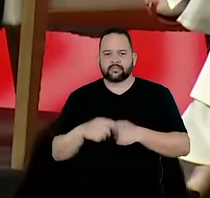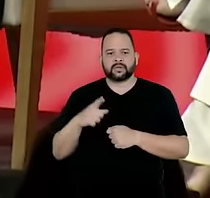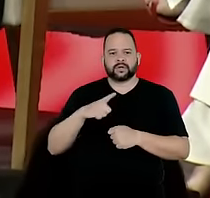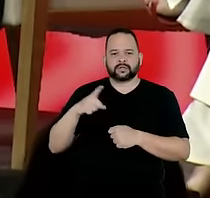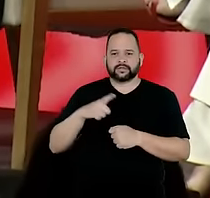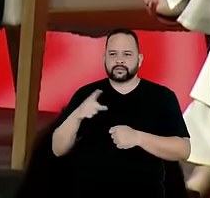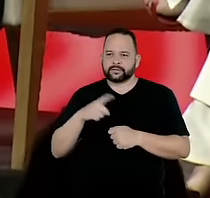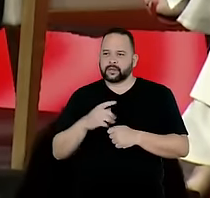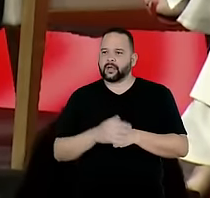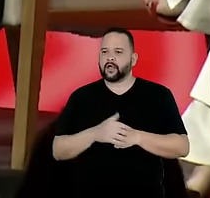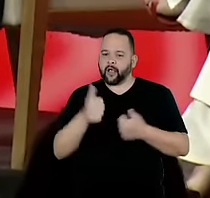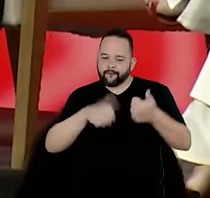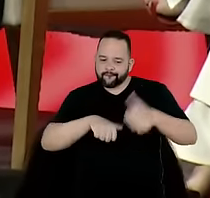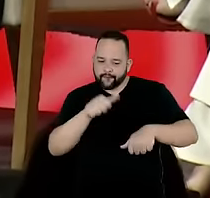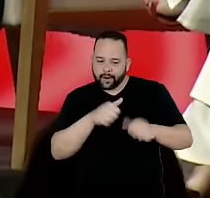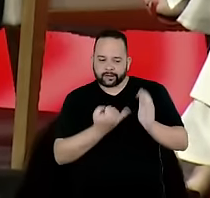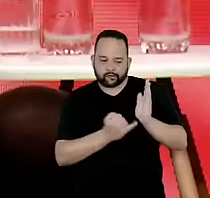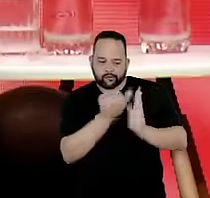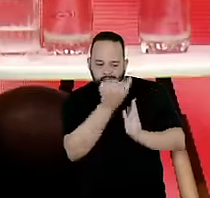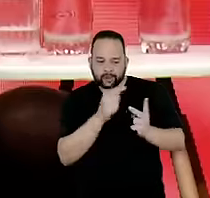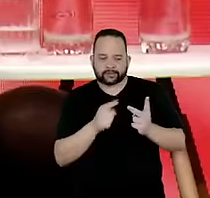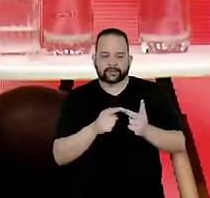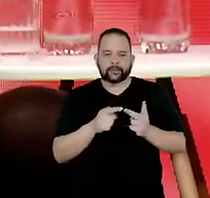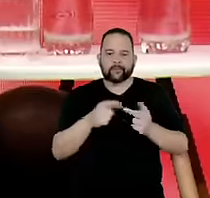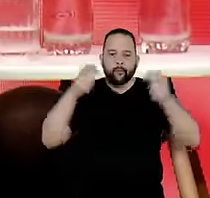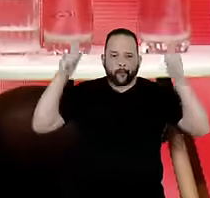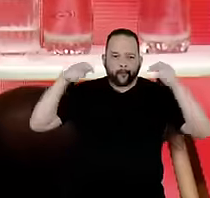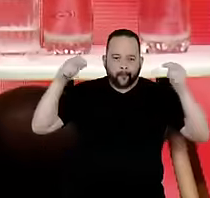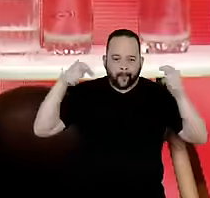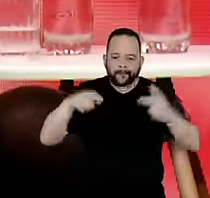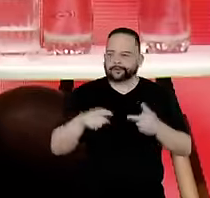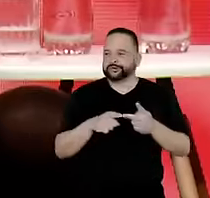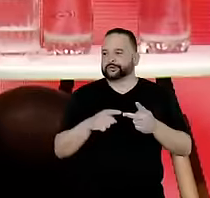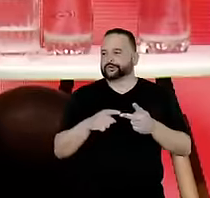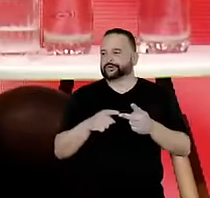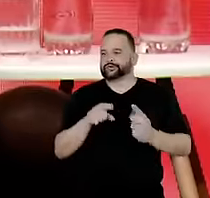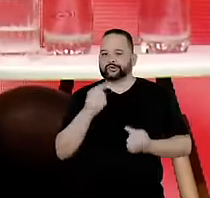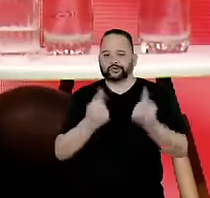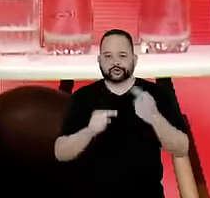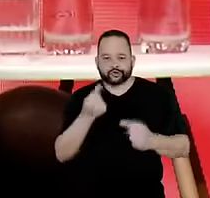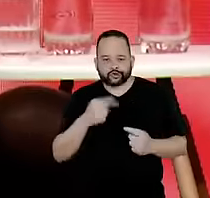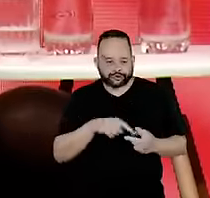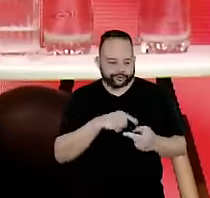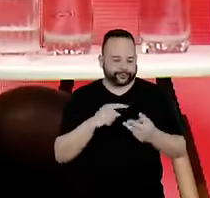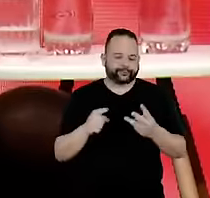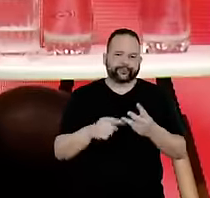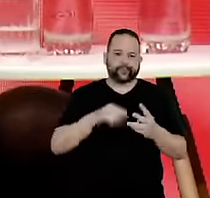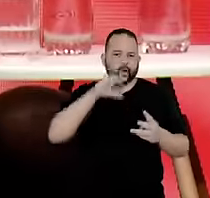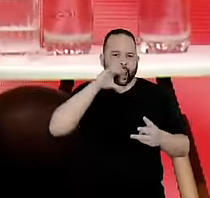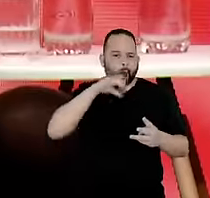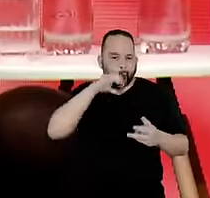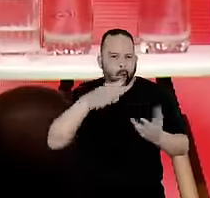México Chile Colômbia e a gente investe muito em coleta de dados processamento de dados que a gente acha que é onde a gente tem